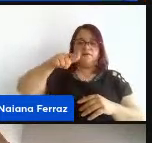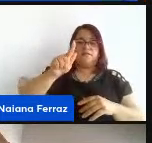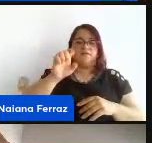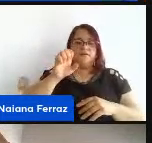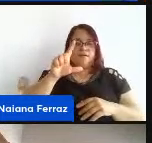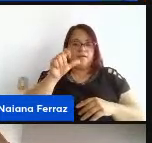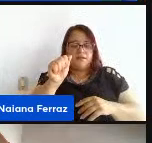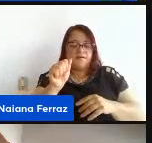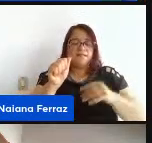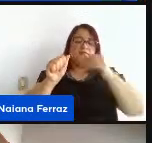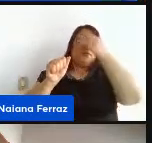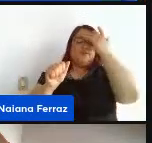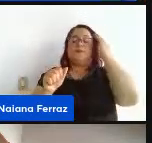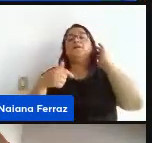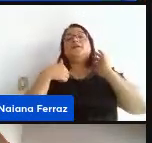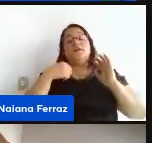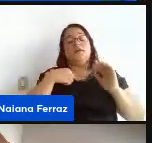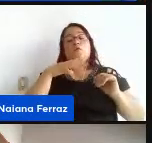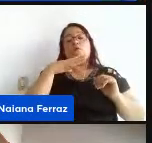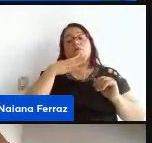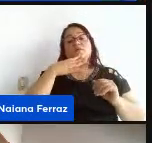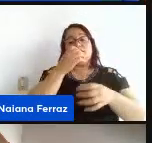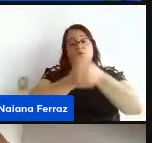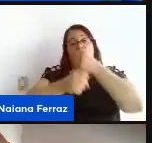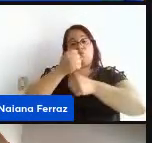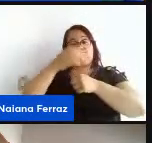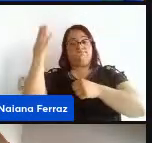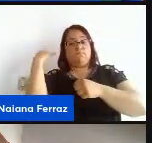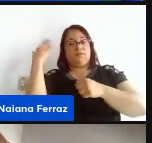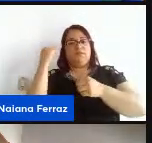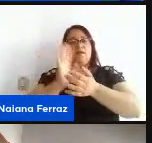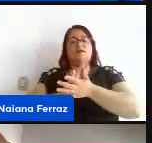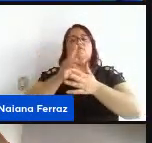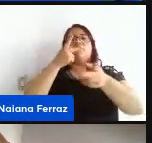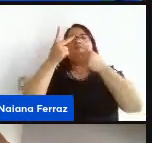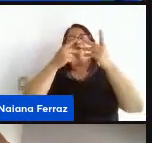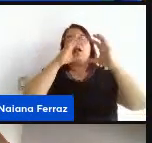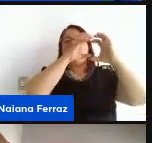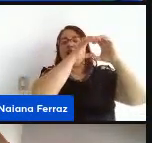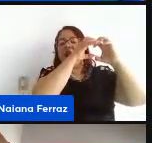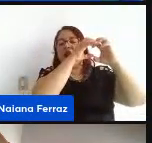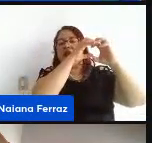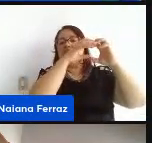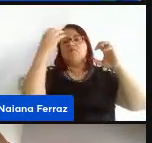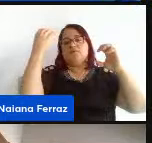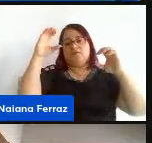tive a oportunidade de conhecer no ano passado, sobre a neurociência da linguagem,